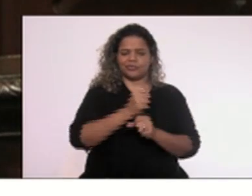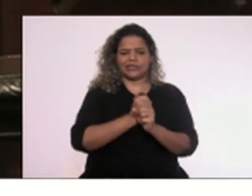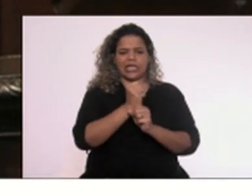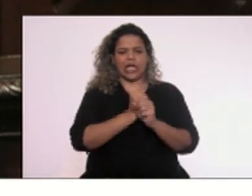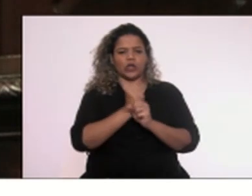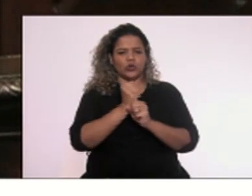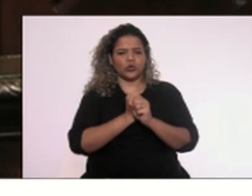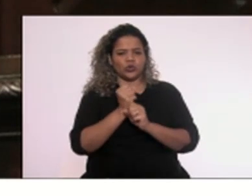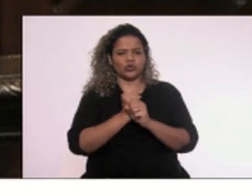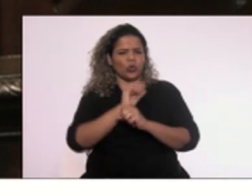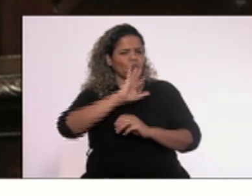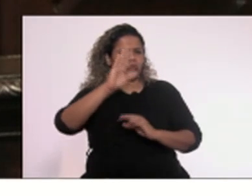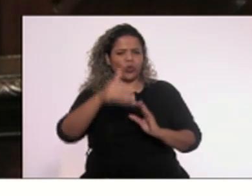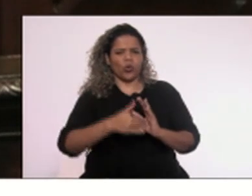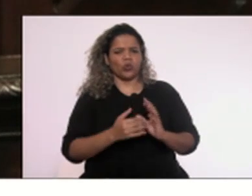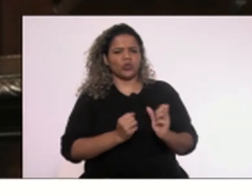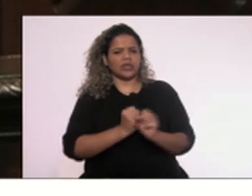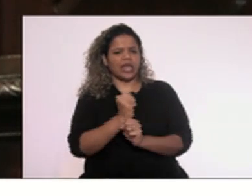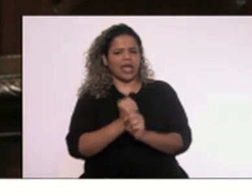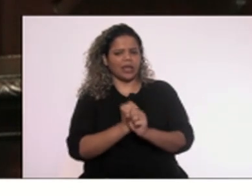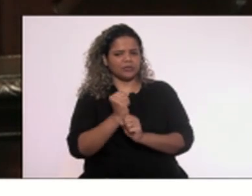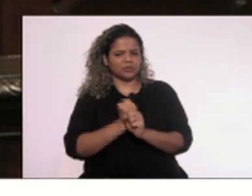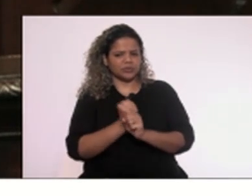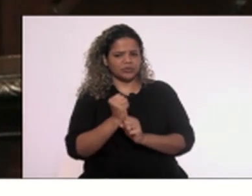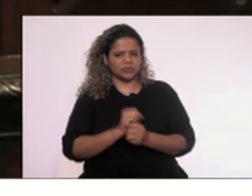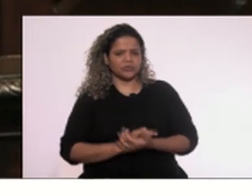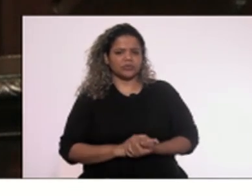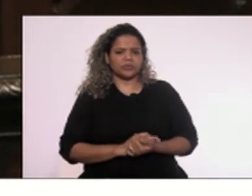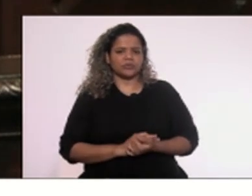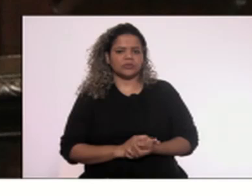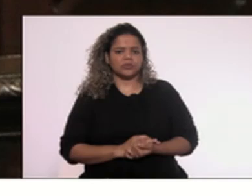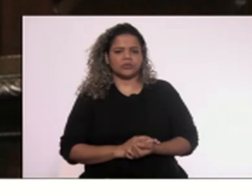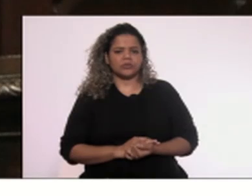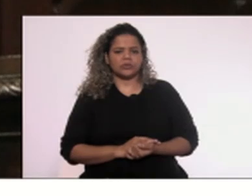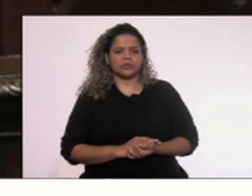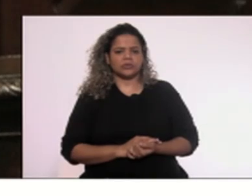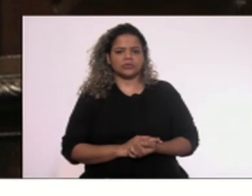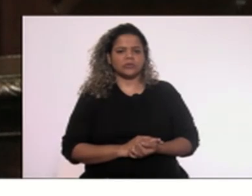tempos. Em todos os tempos.